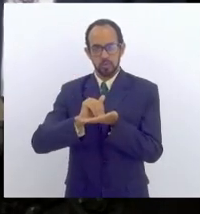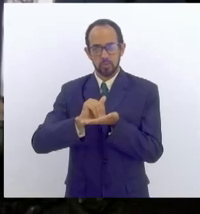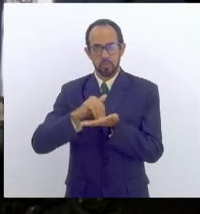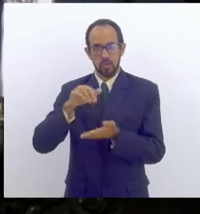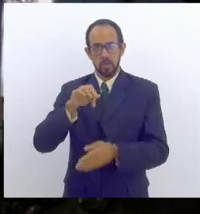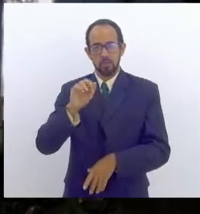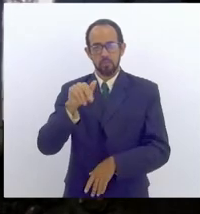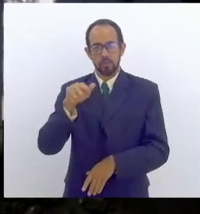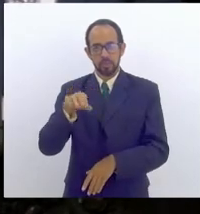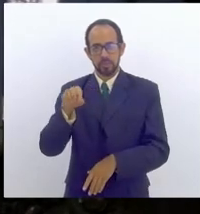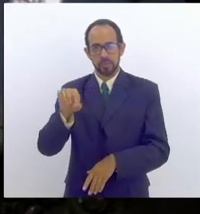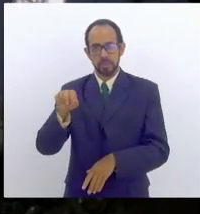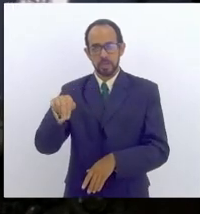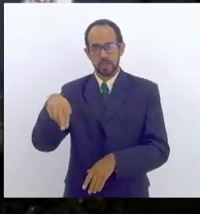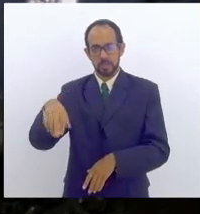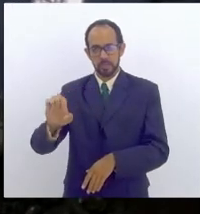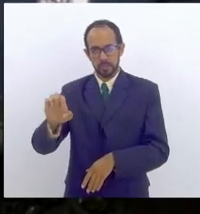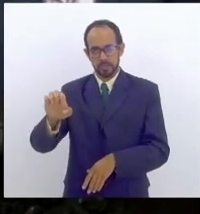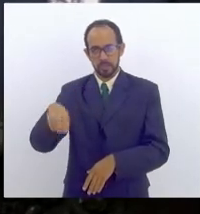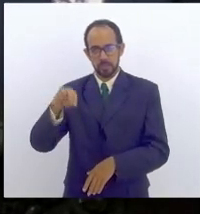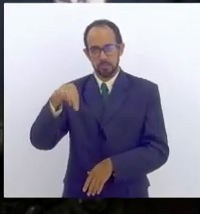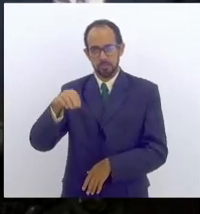Franciane Mota, União Brasil.